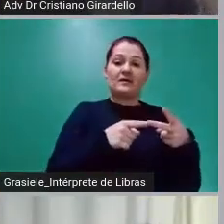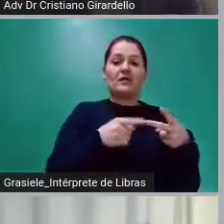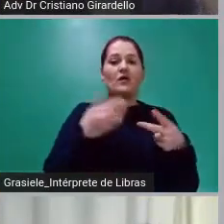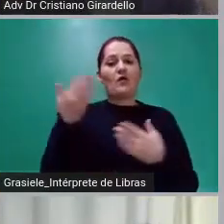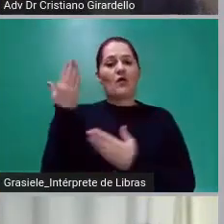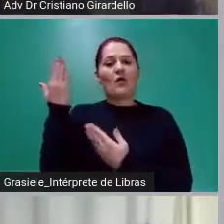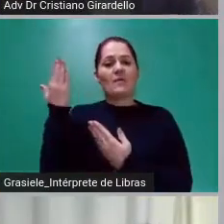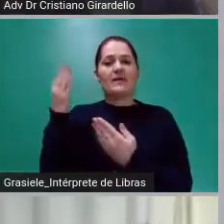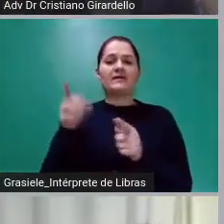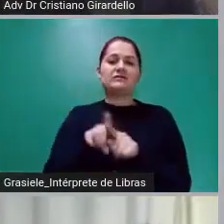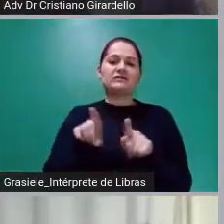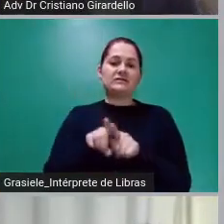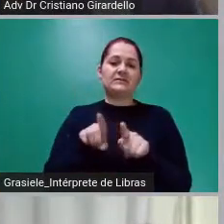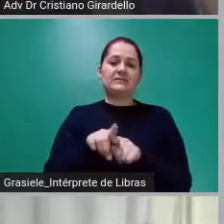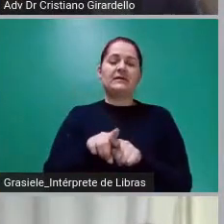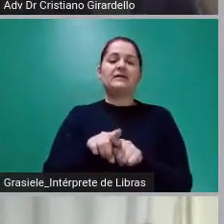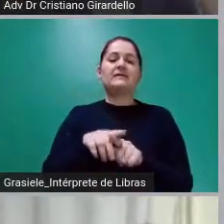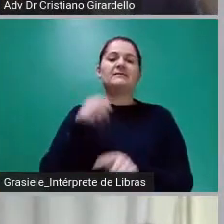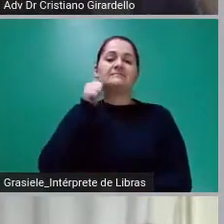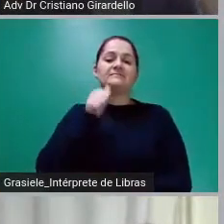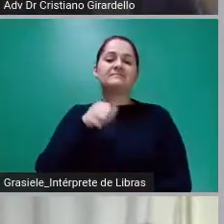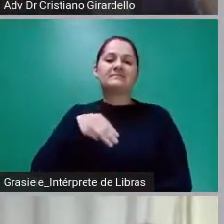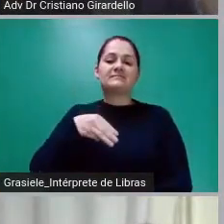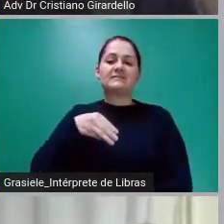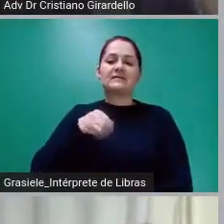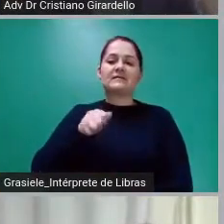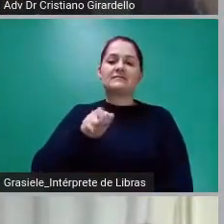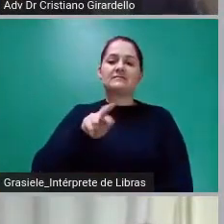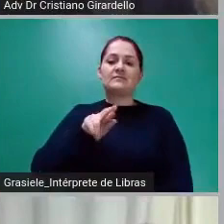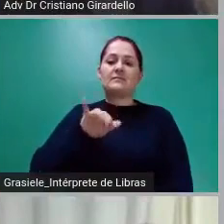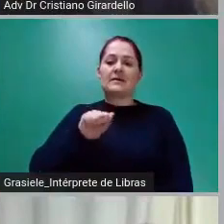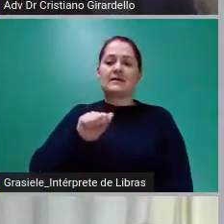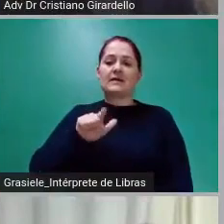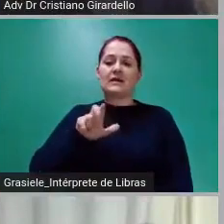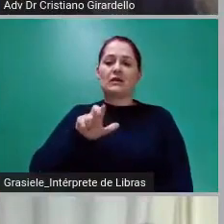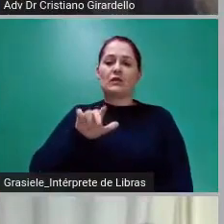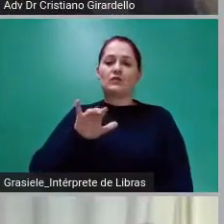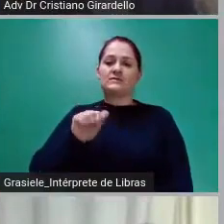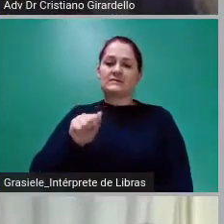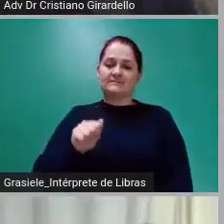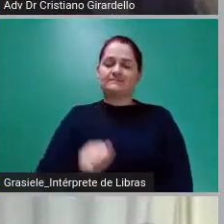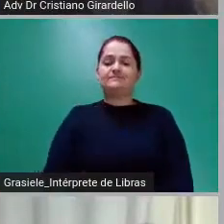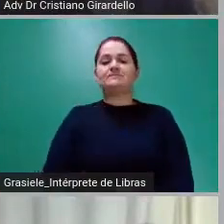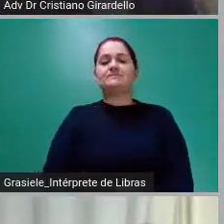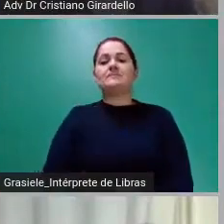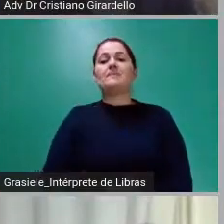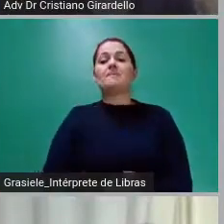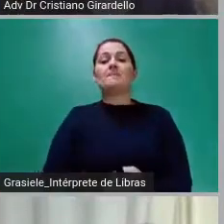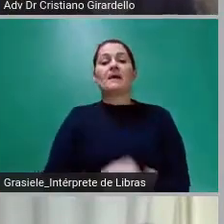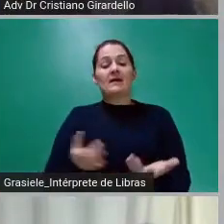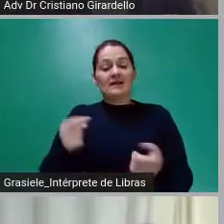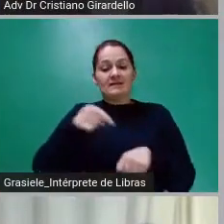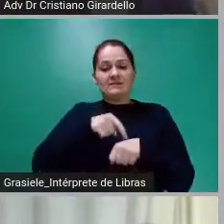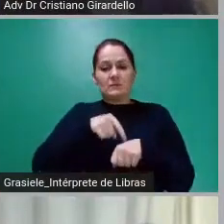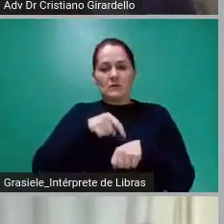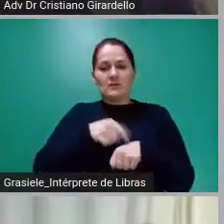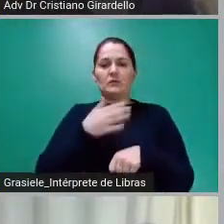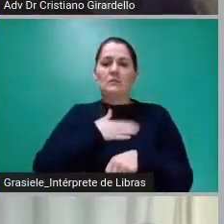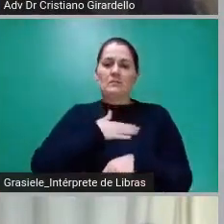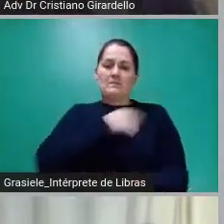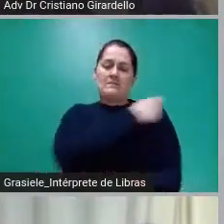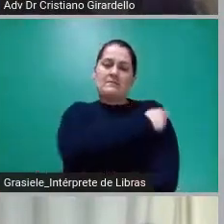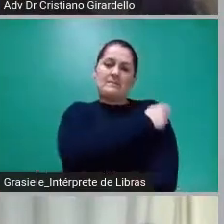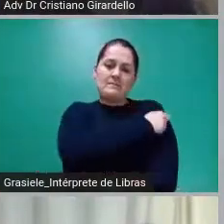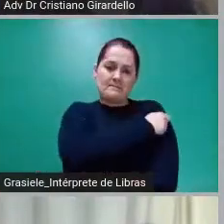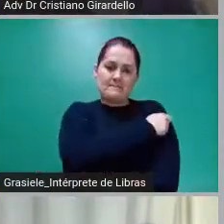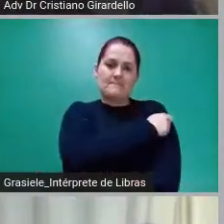alunos do doutorado em Serviço Social estão assistindo esta atividade. Eu participei, ano passado, de uma dissertação de mestrado em